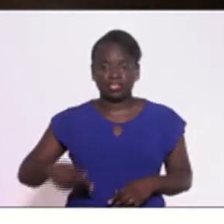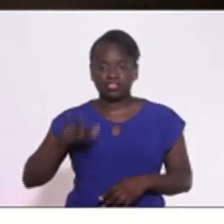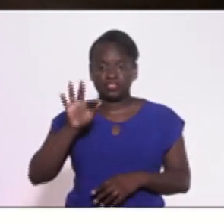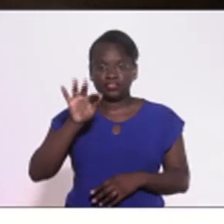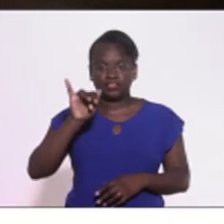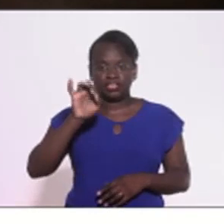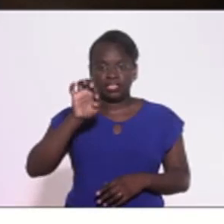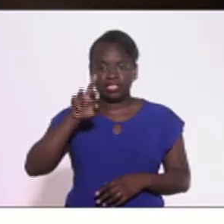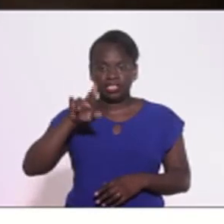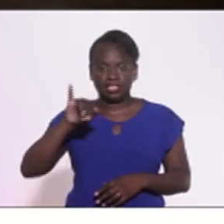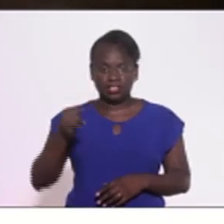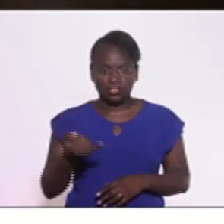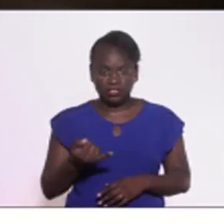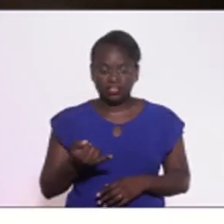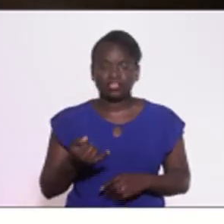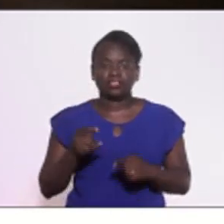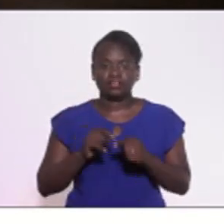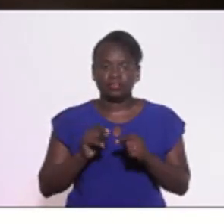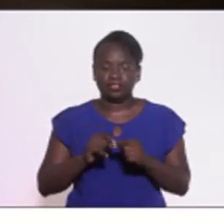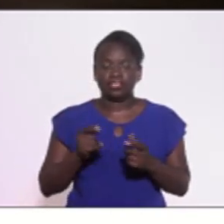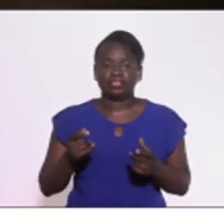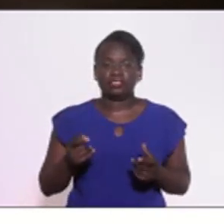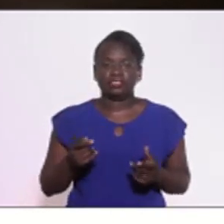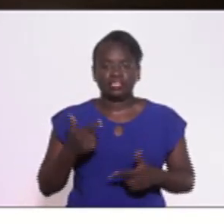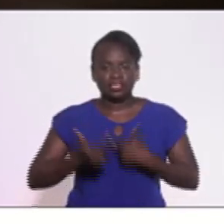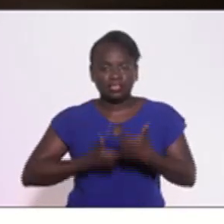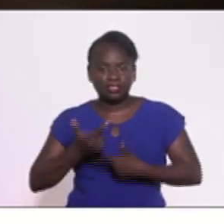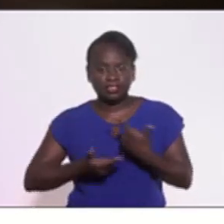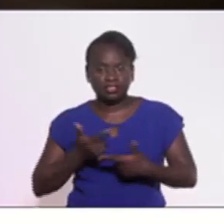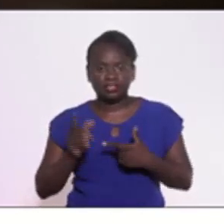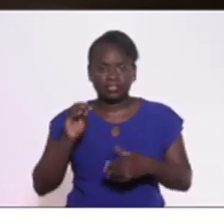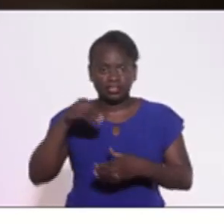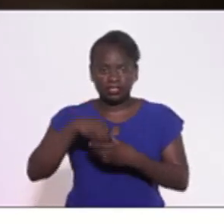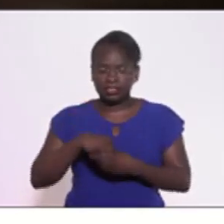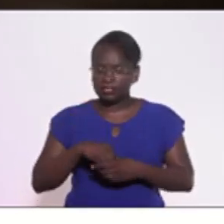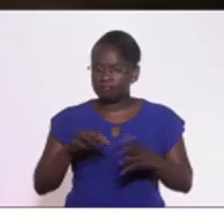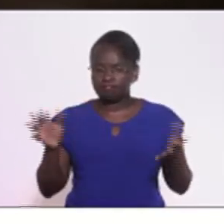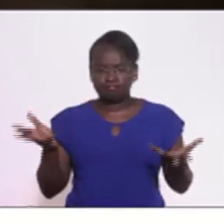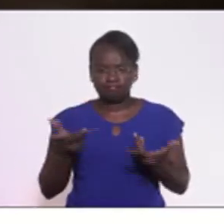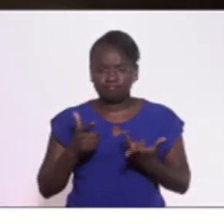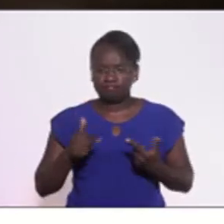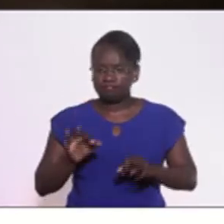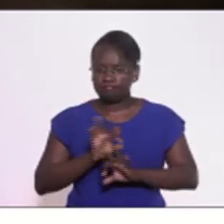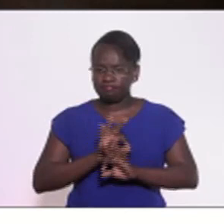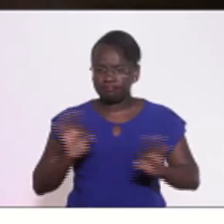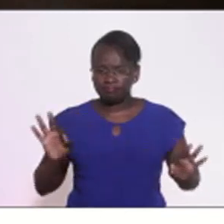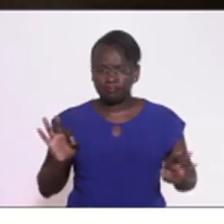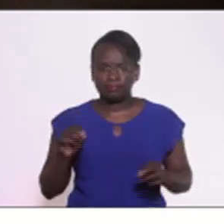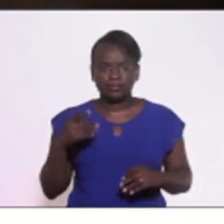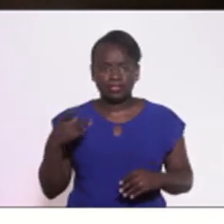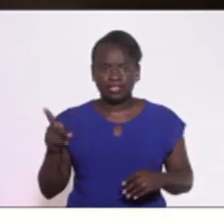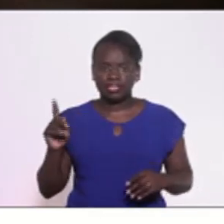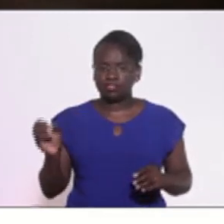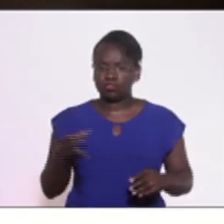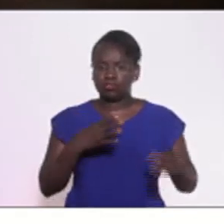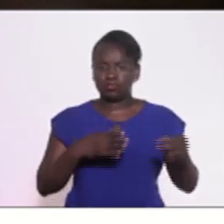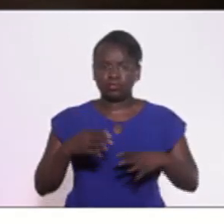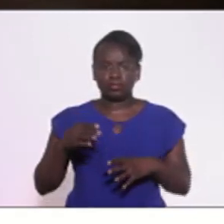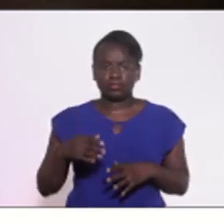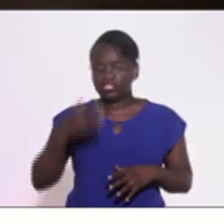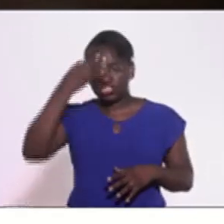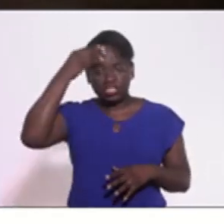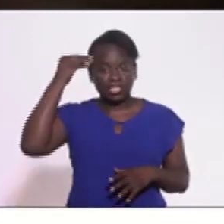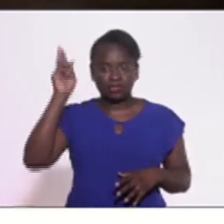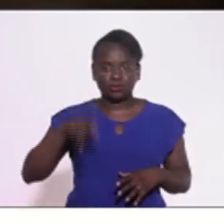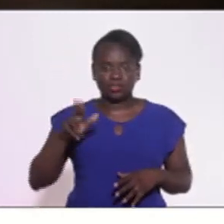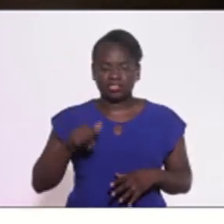e fazia uma realização, um trabalho na Fierge fantástico, do seu ponto de vista inovidável,